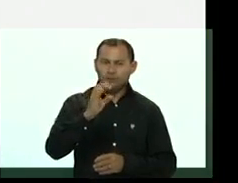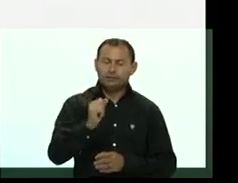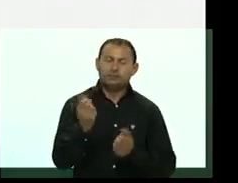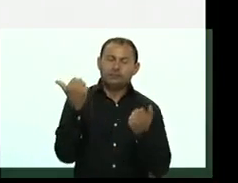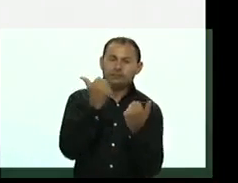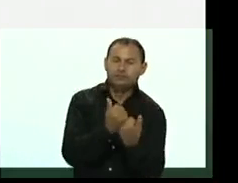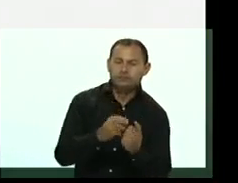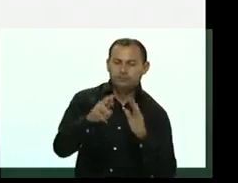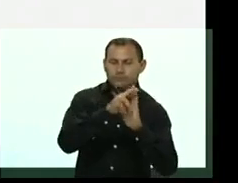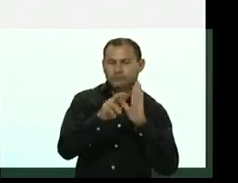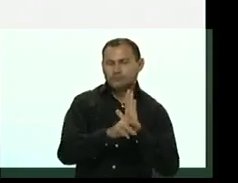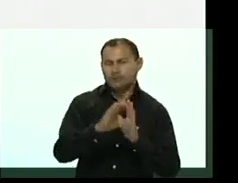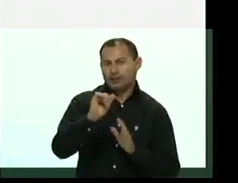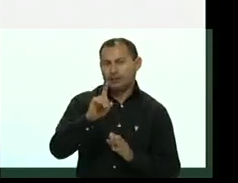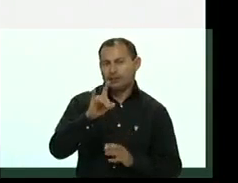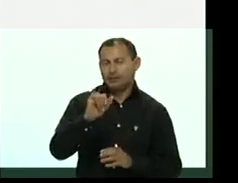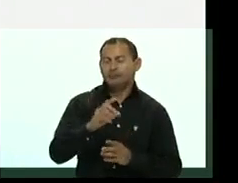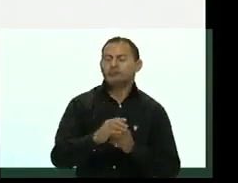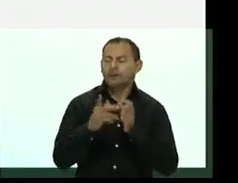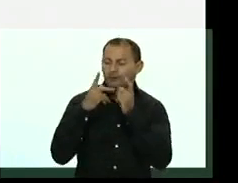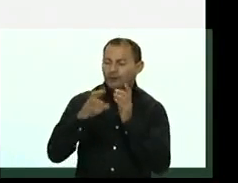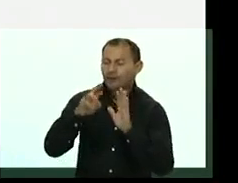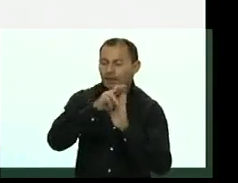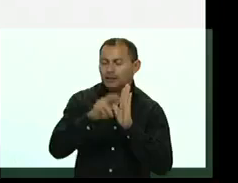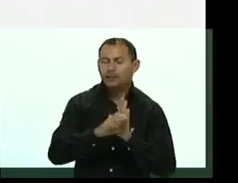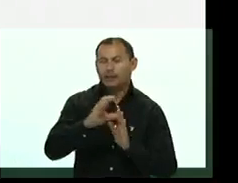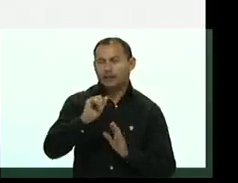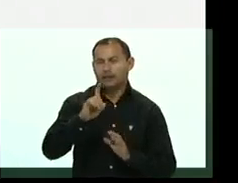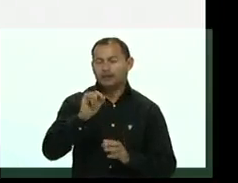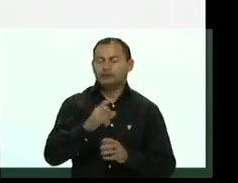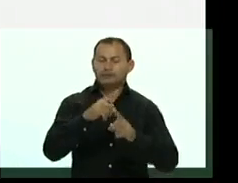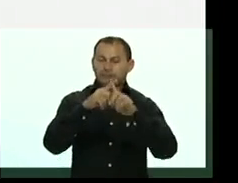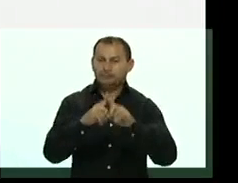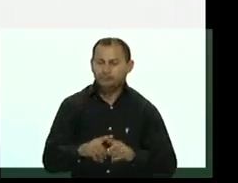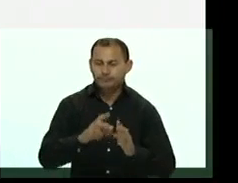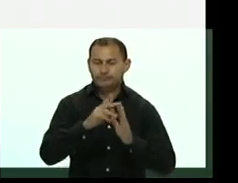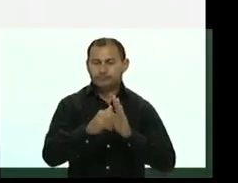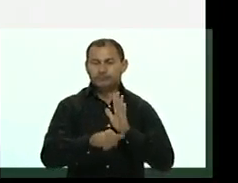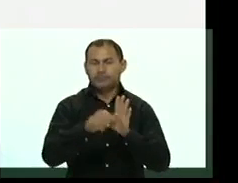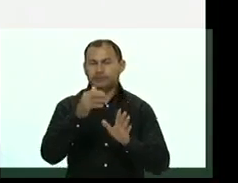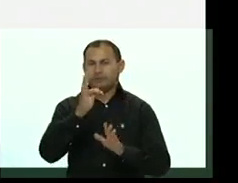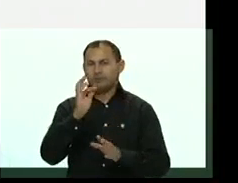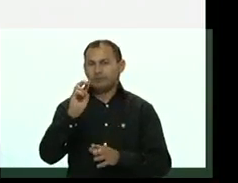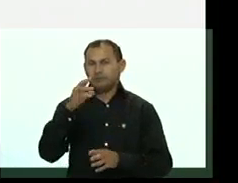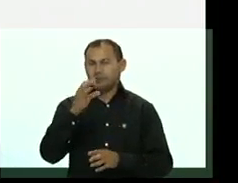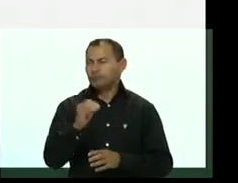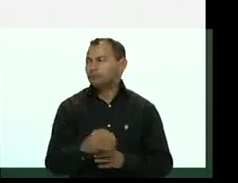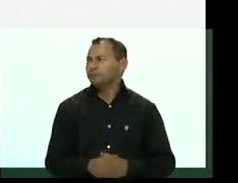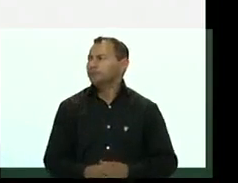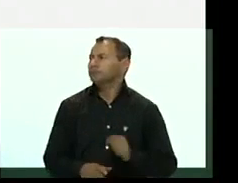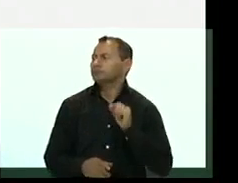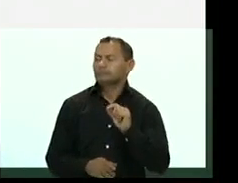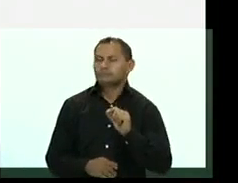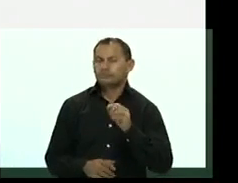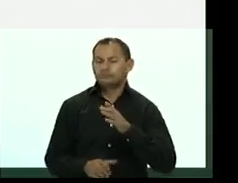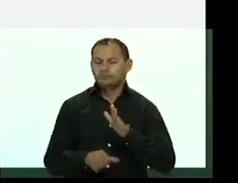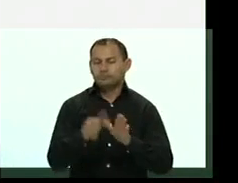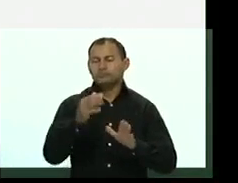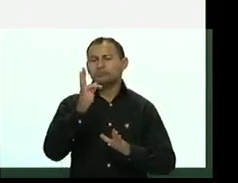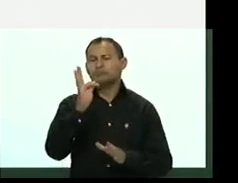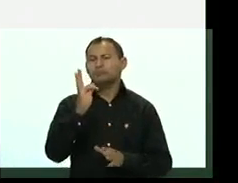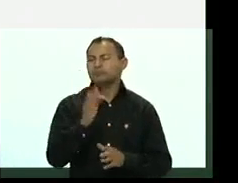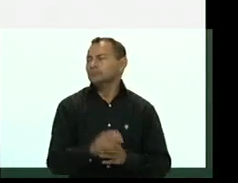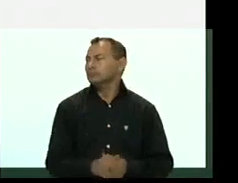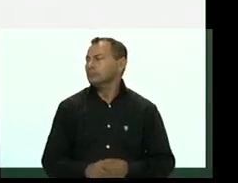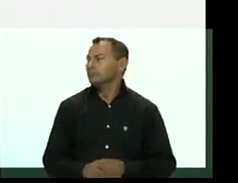Substituindo na regrinha da cadeia, o que me diz a regra da cadeia? Eu tenho que multiplicar a derivada da primeira função. Quem que é a minha primeira